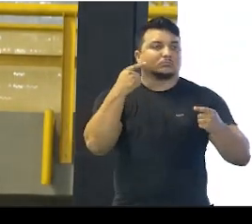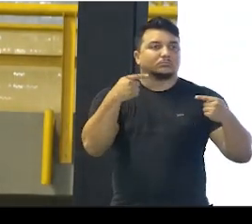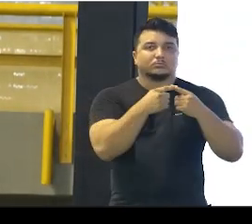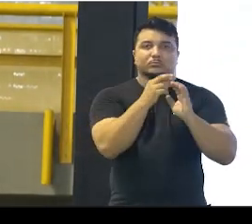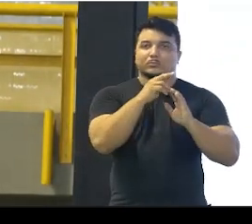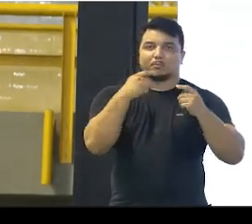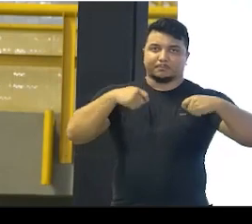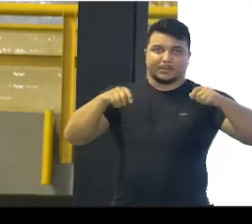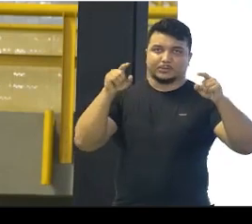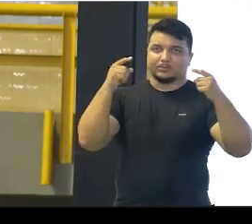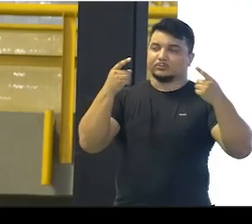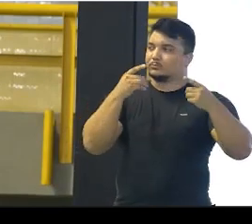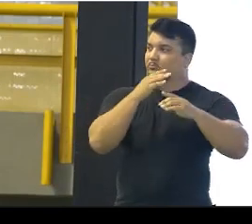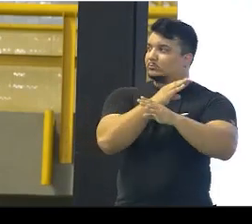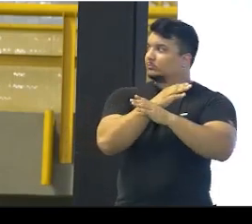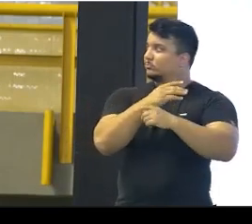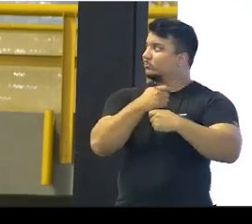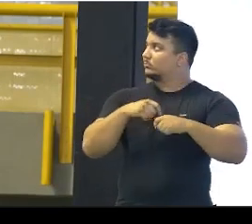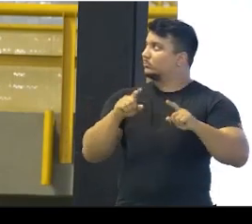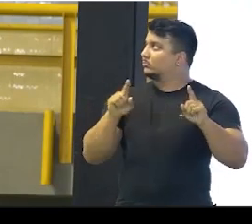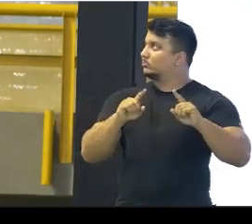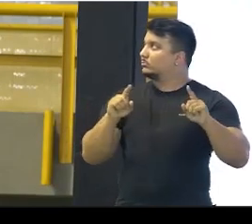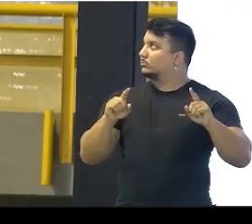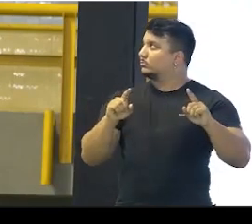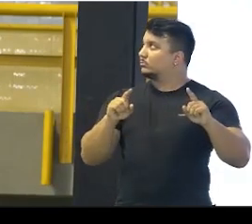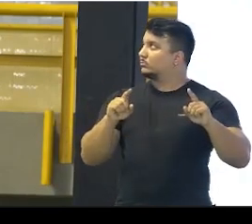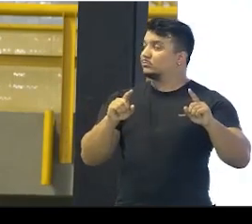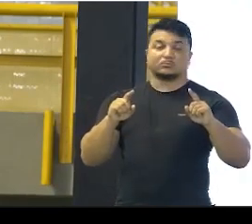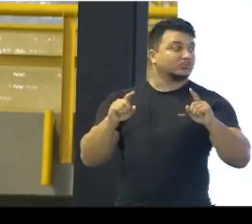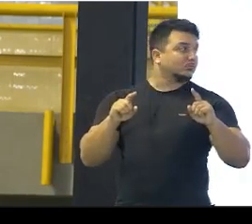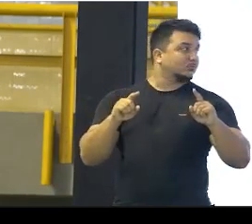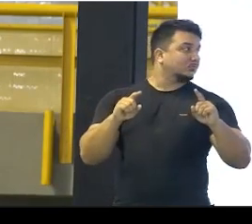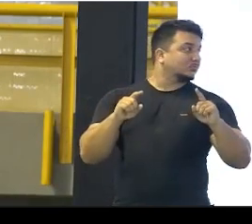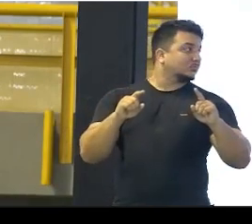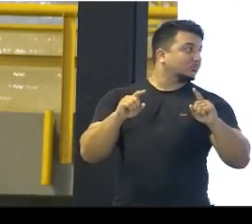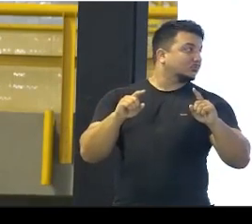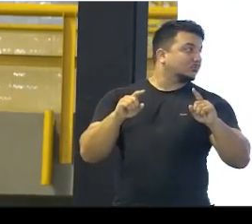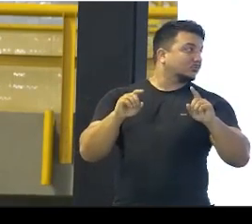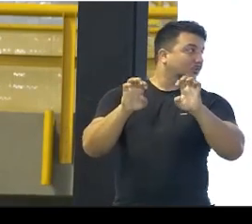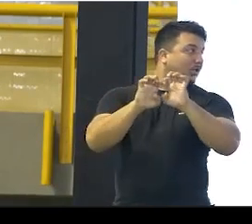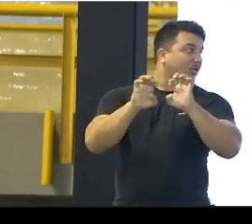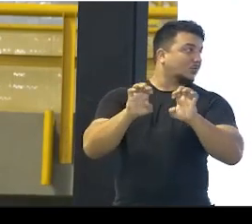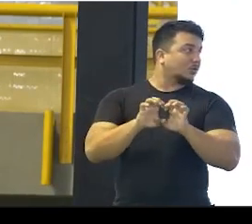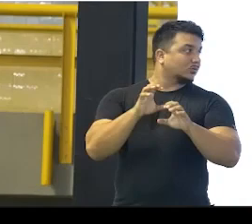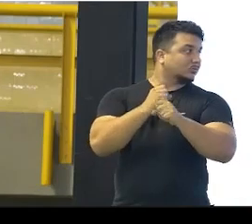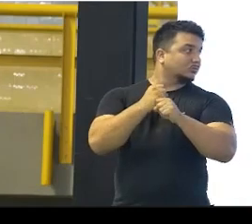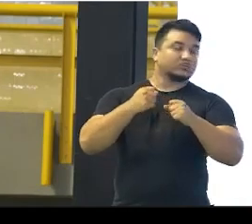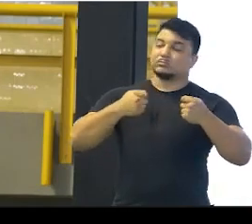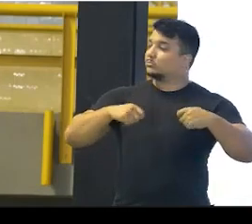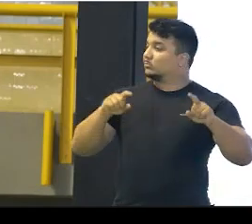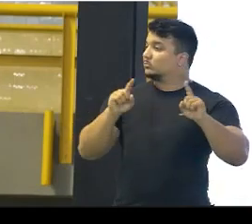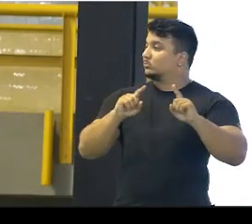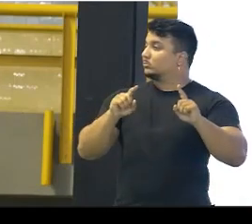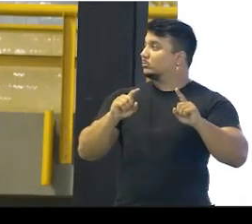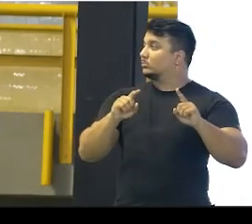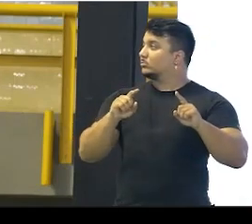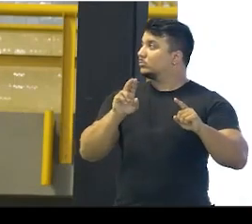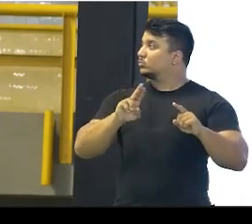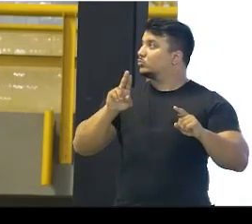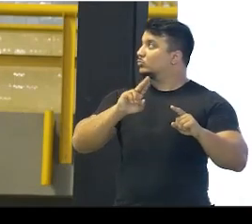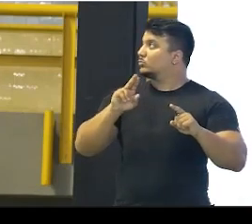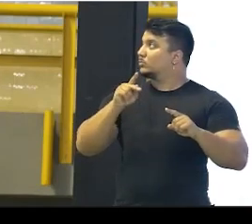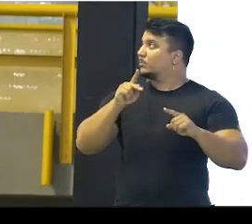5, 20, é a altura do prédio. 5 vezes 5, 25, eu nem precisava daquela medida 25, só que